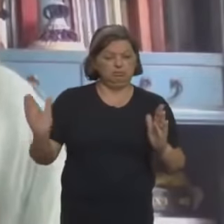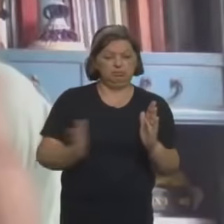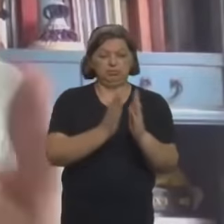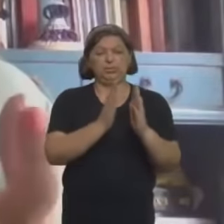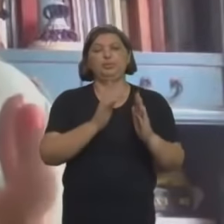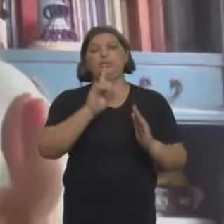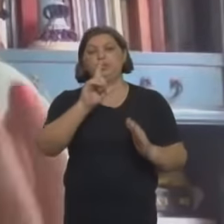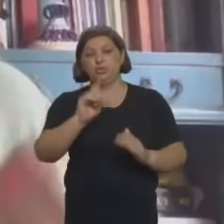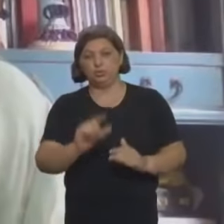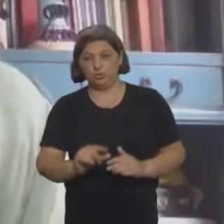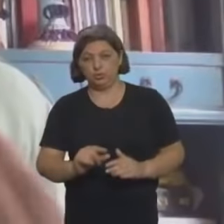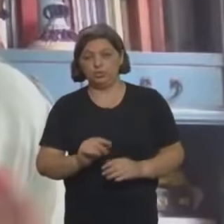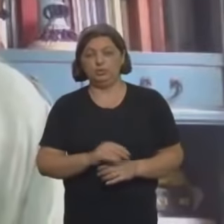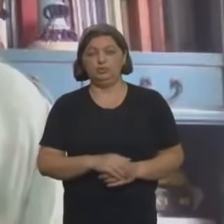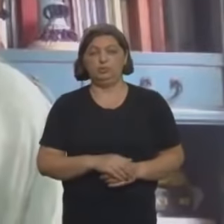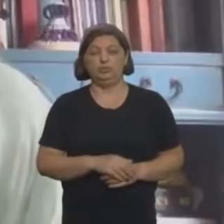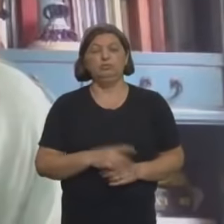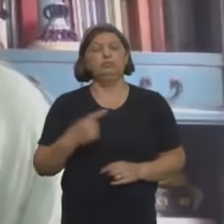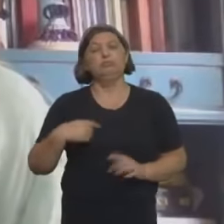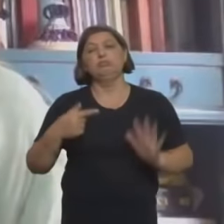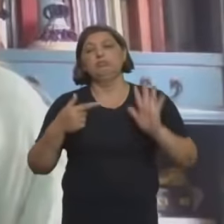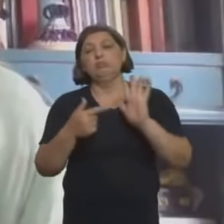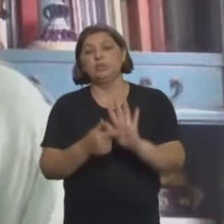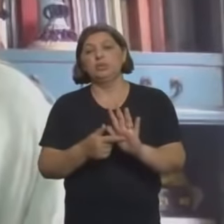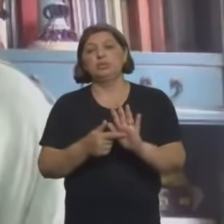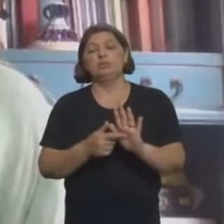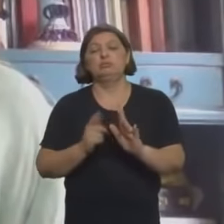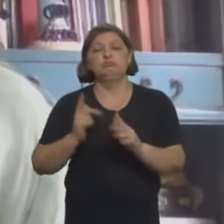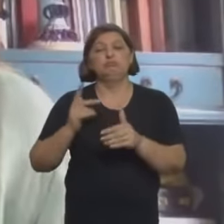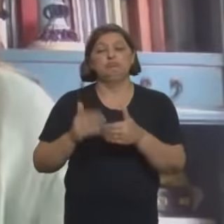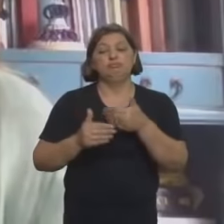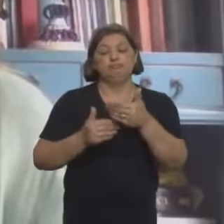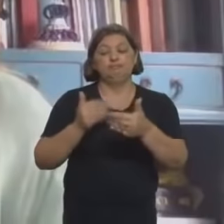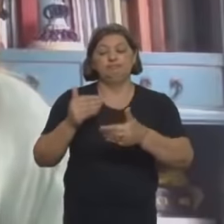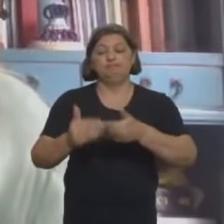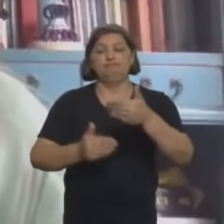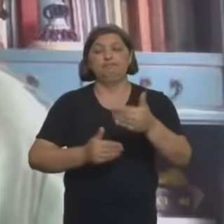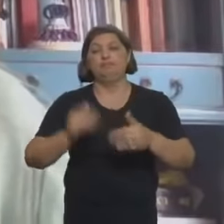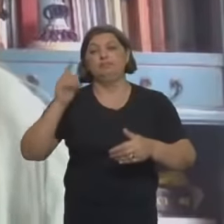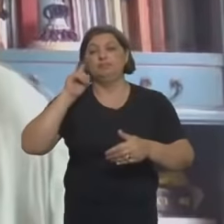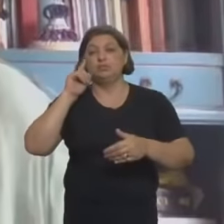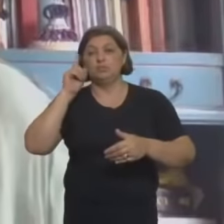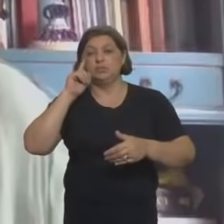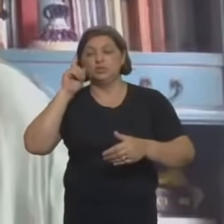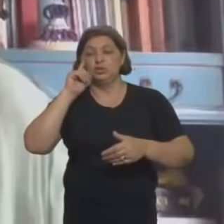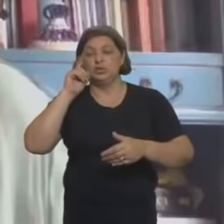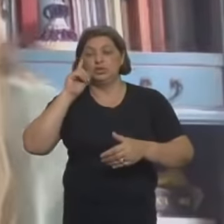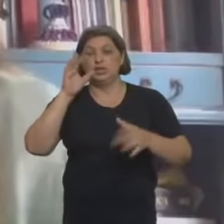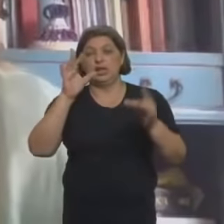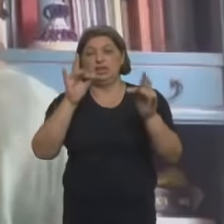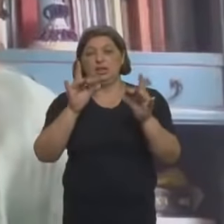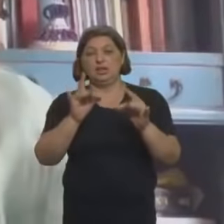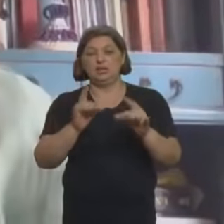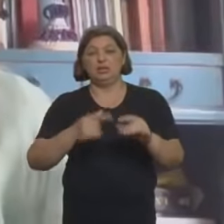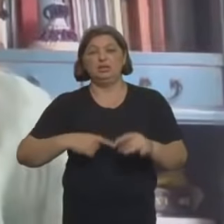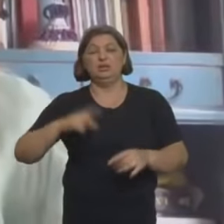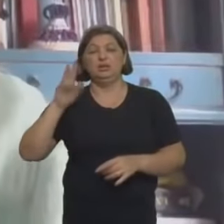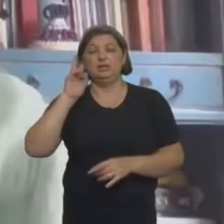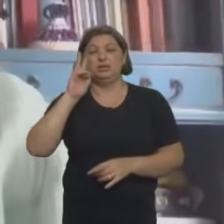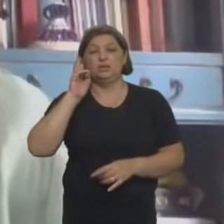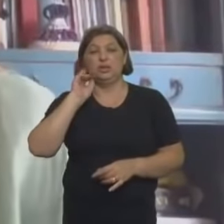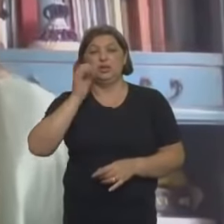e isso vai aparecendo, gente, cada dia em cada detalhe. Assim, tem uma história que eu gosto muito de